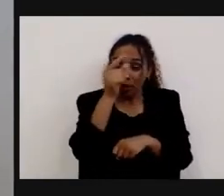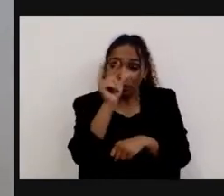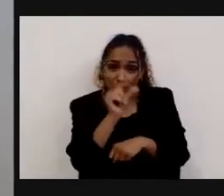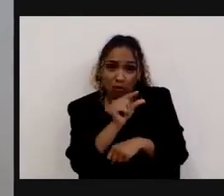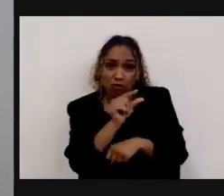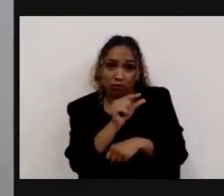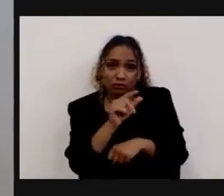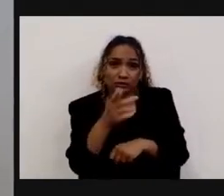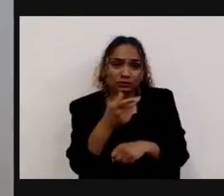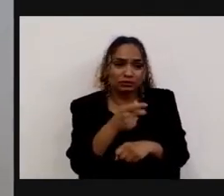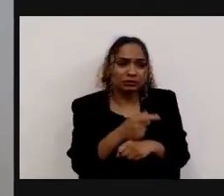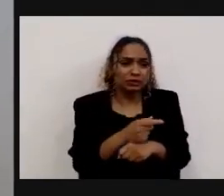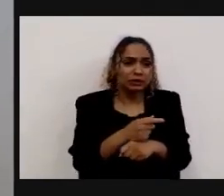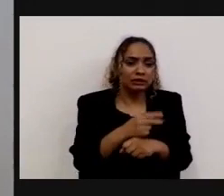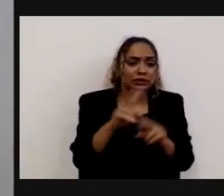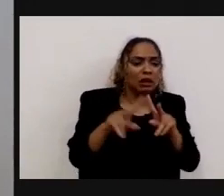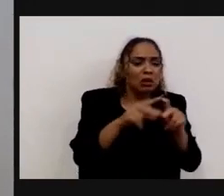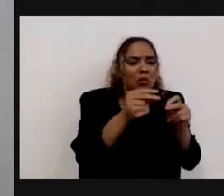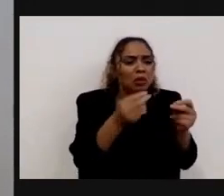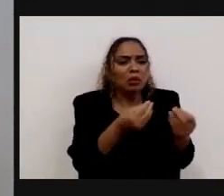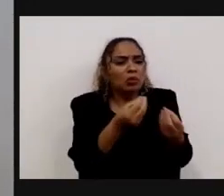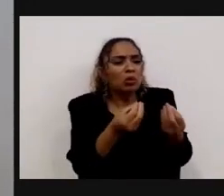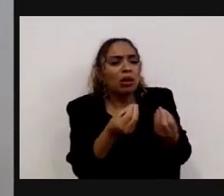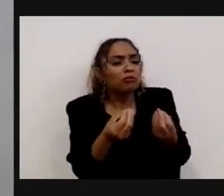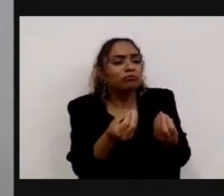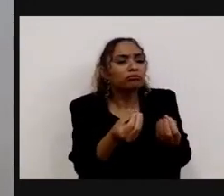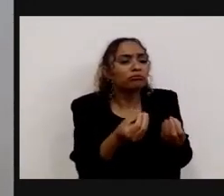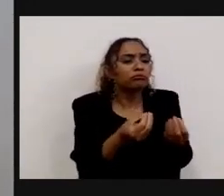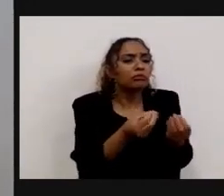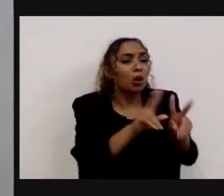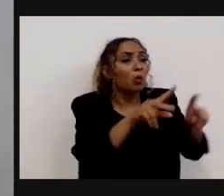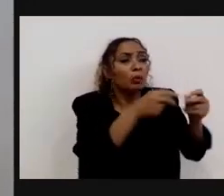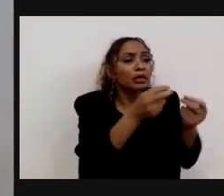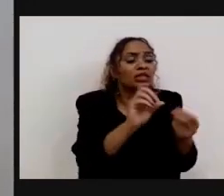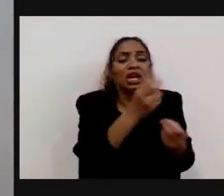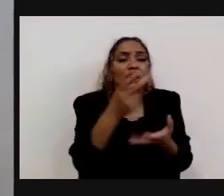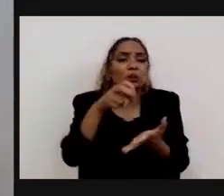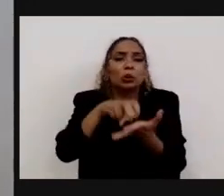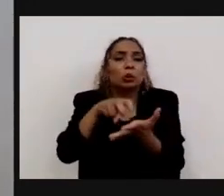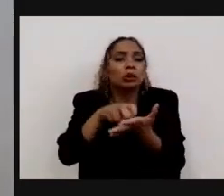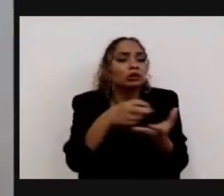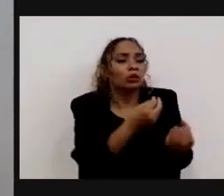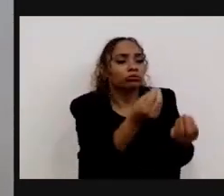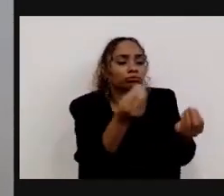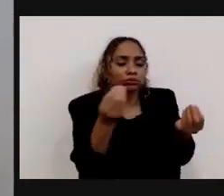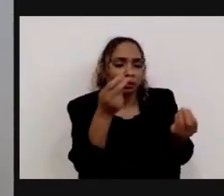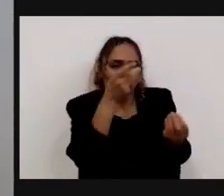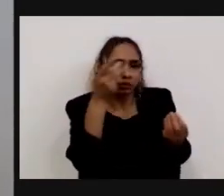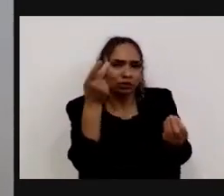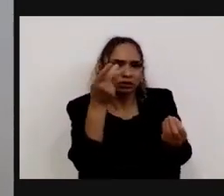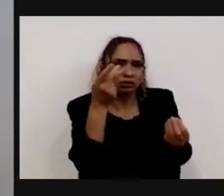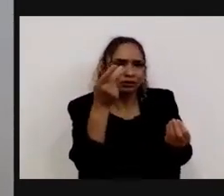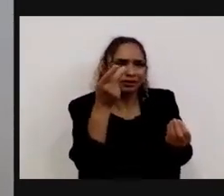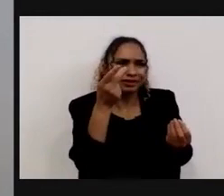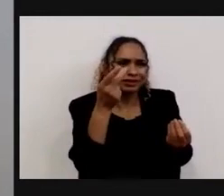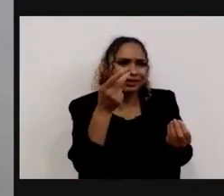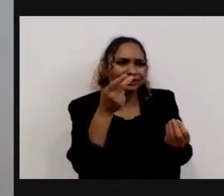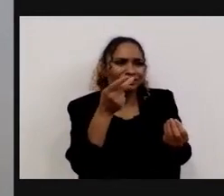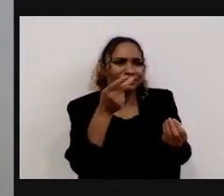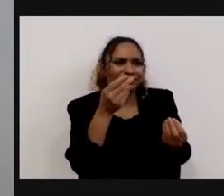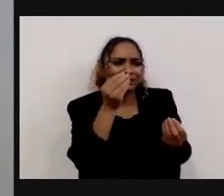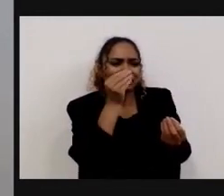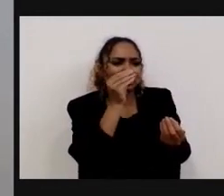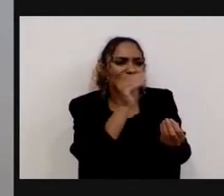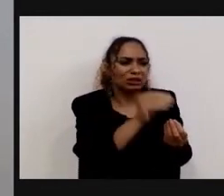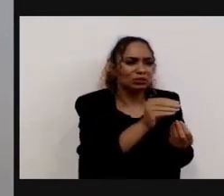fica buscando cenourinhas vamos ver qual cenoura qual chicotinho que a gente vai dar nas pessoas e no fundo a gente parou de olhar para os projetos